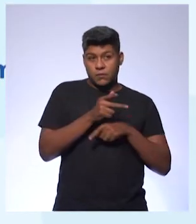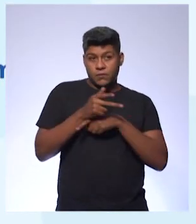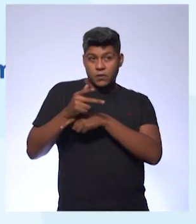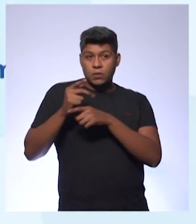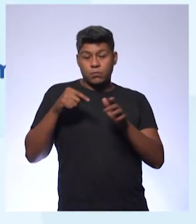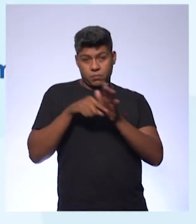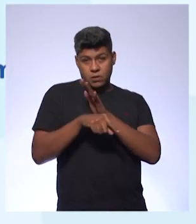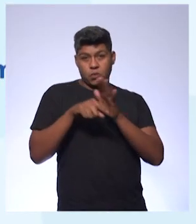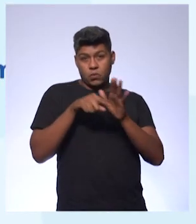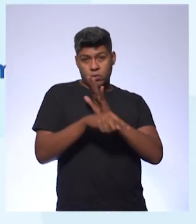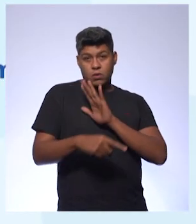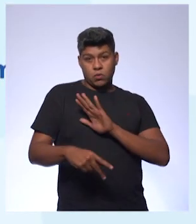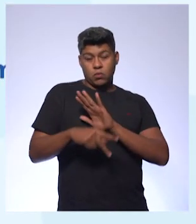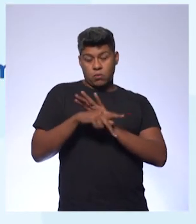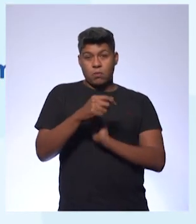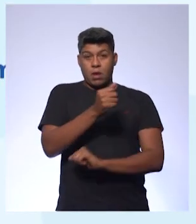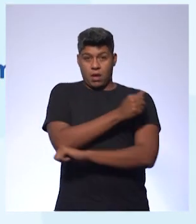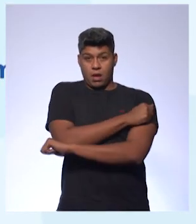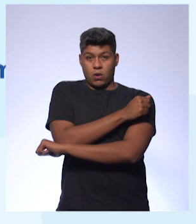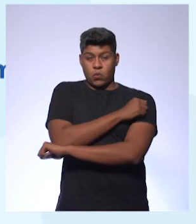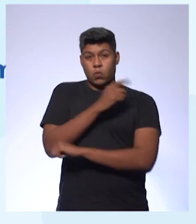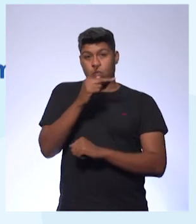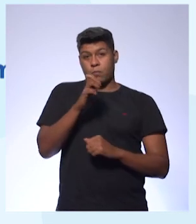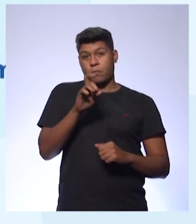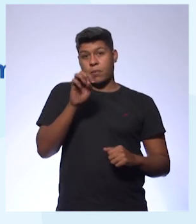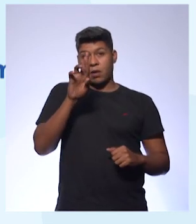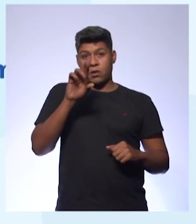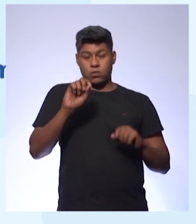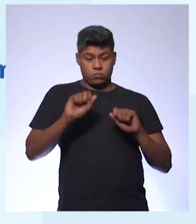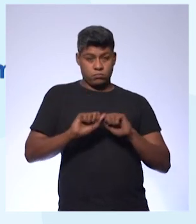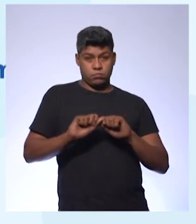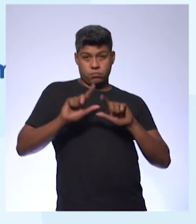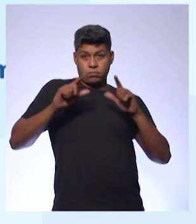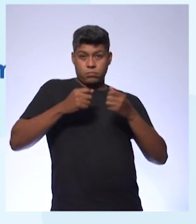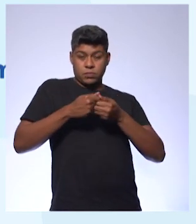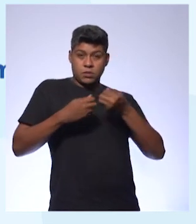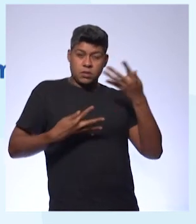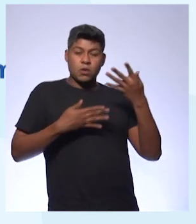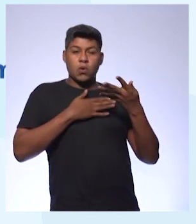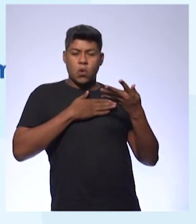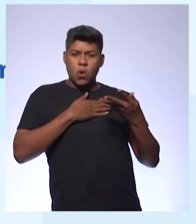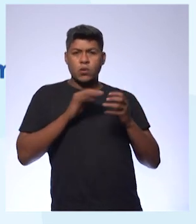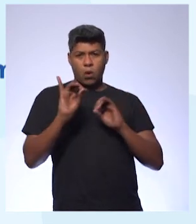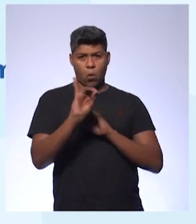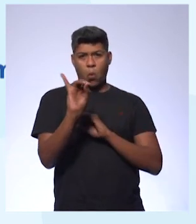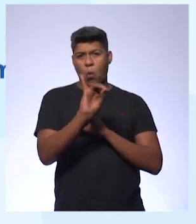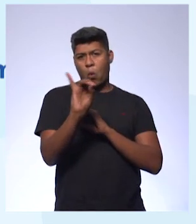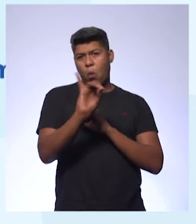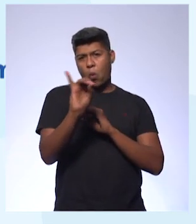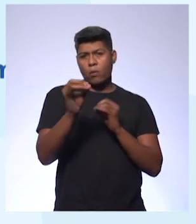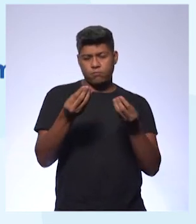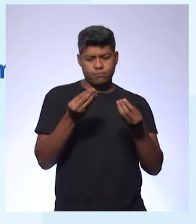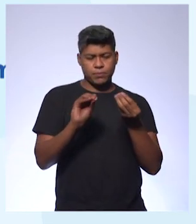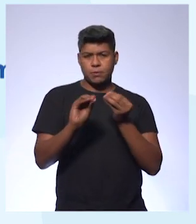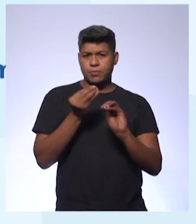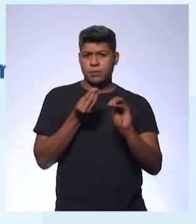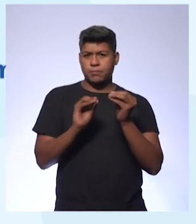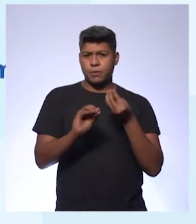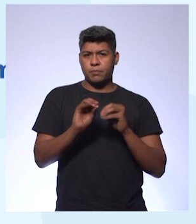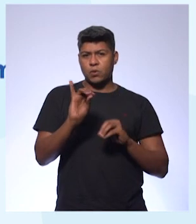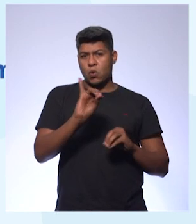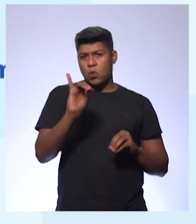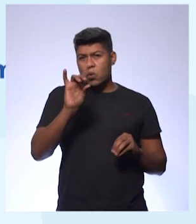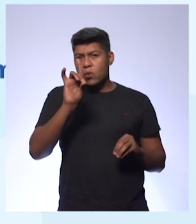videocast enviado pelo aluno Pedro Henrique. Eu vou pedir para abrir o chat, porque a galera sempre gosta de dar um oi. Deem um oi aí para minha